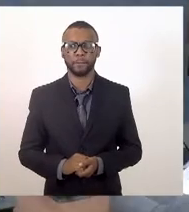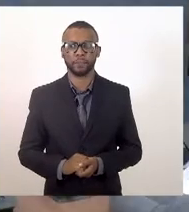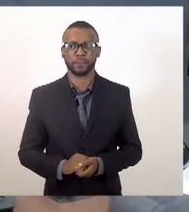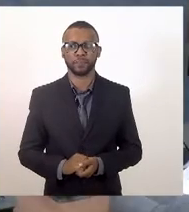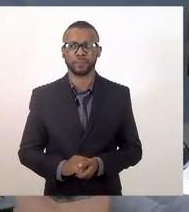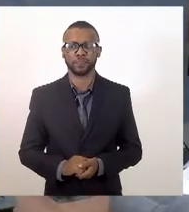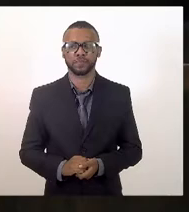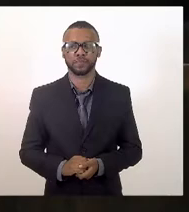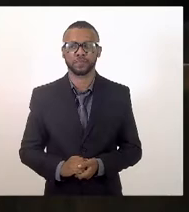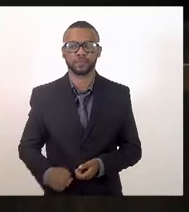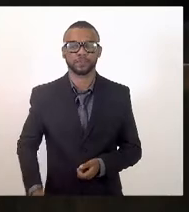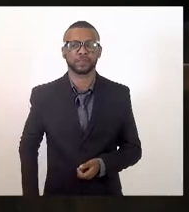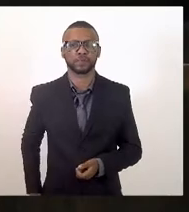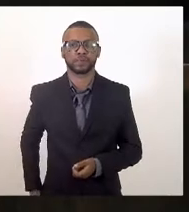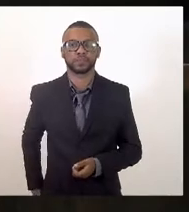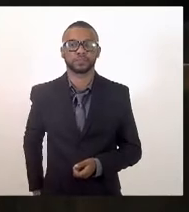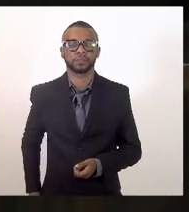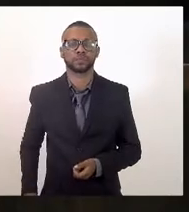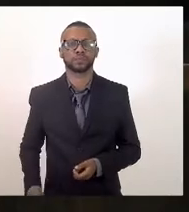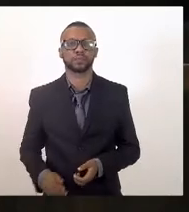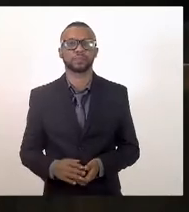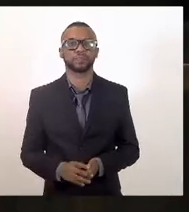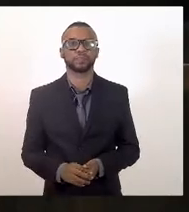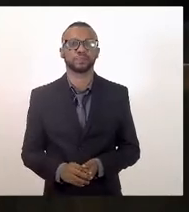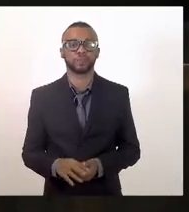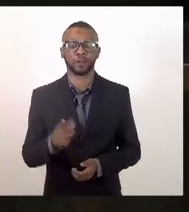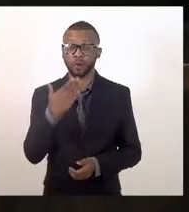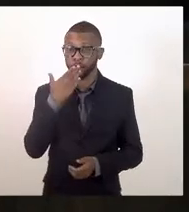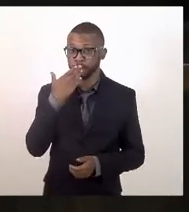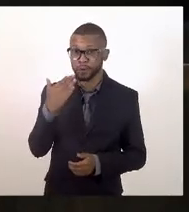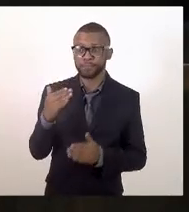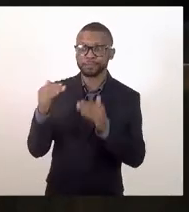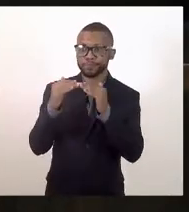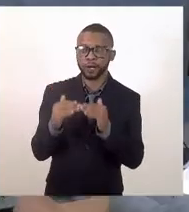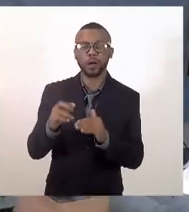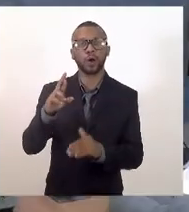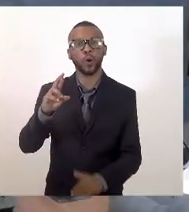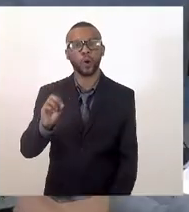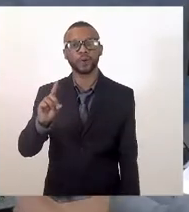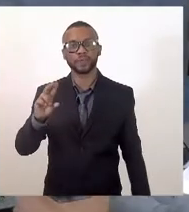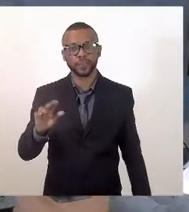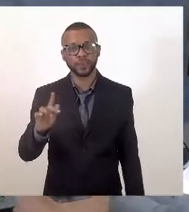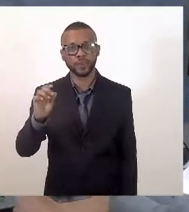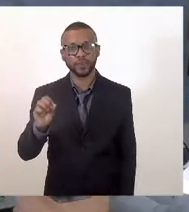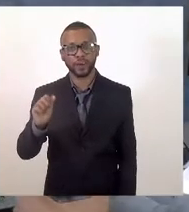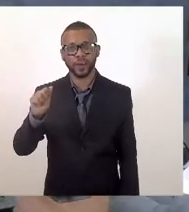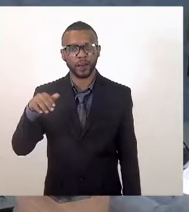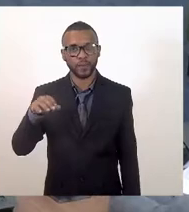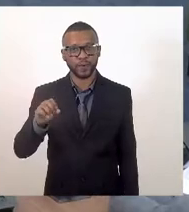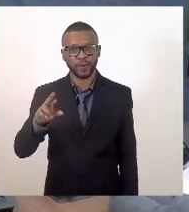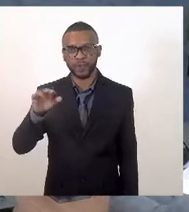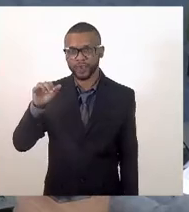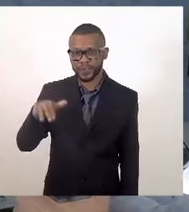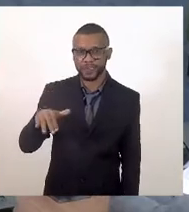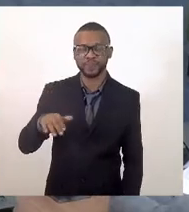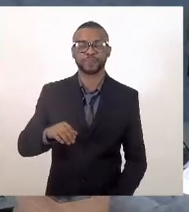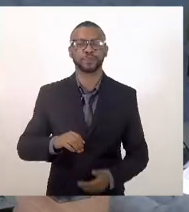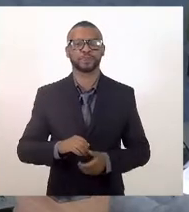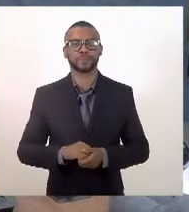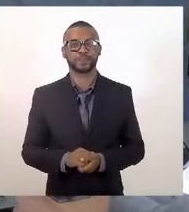Parecer da Comissão de Normas Internas e Proposições Externas, favorável, relator deputado Rodrigo Amorim. Em discussão, não havendo que queira